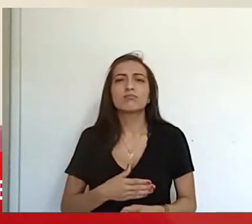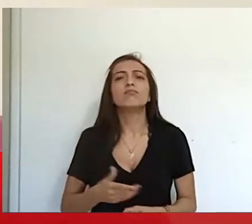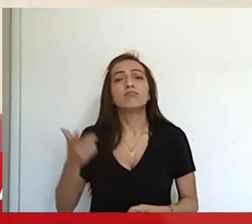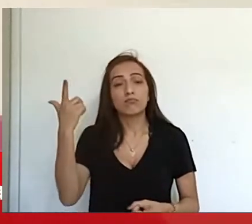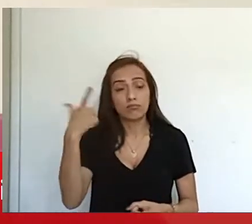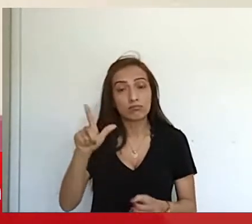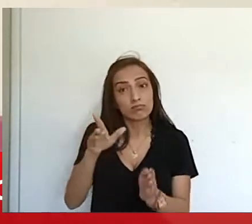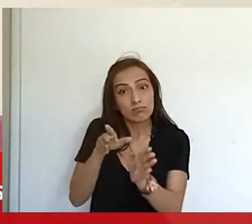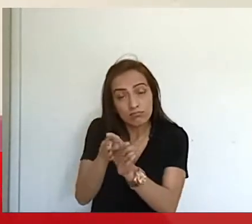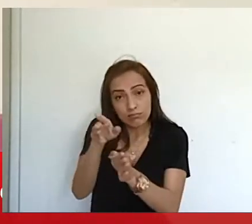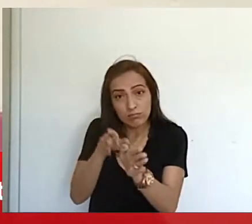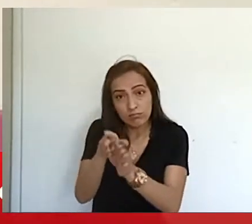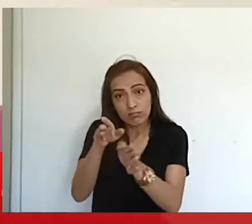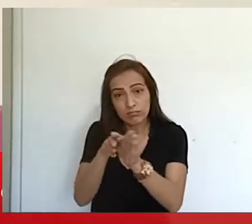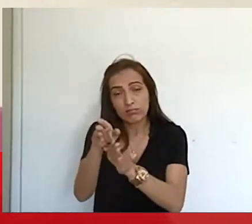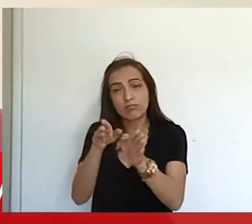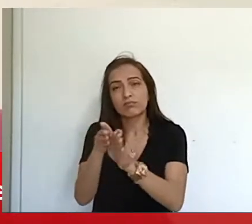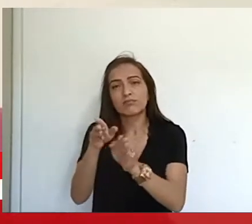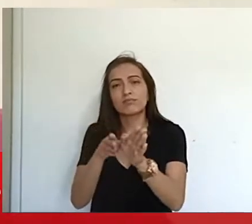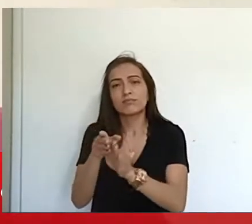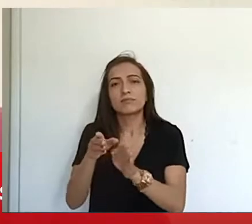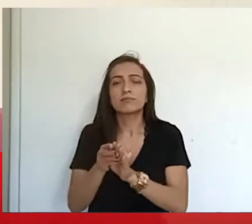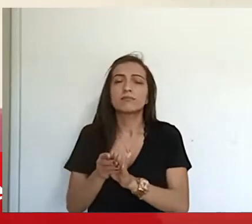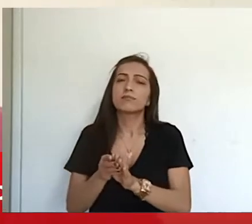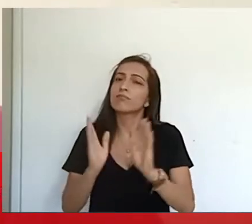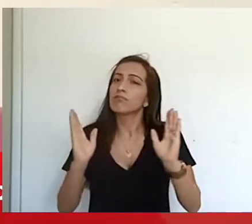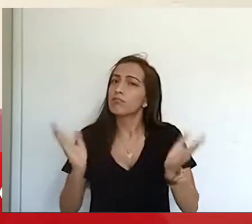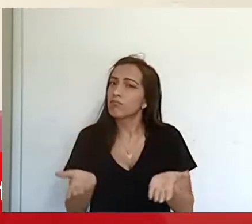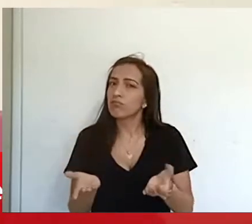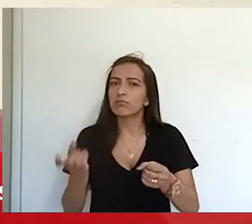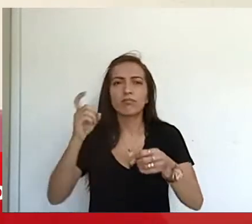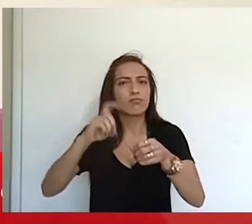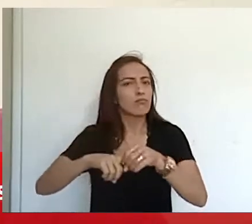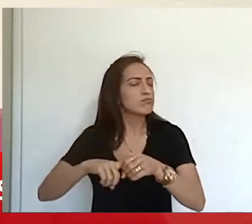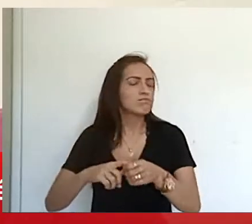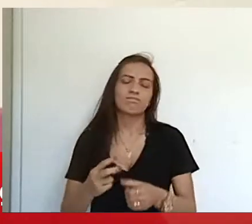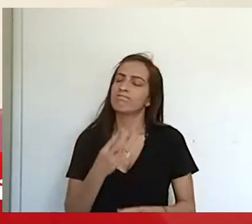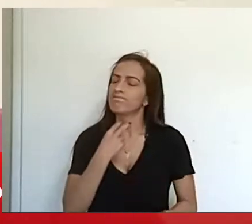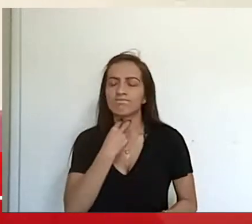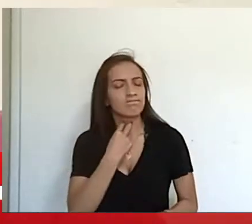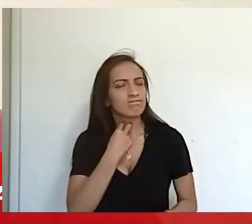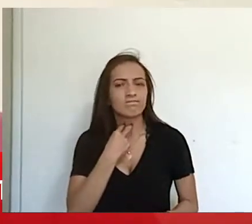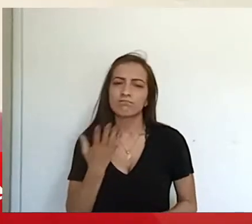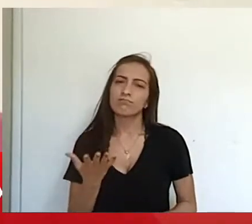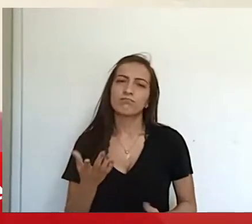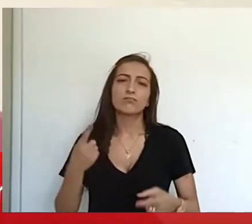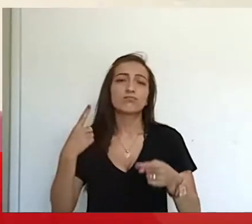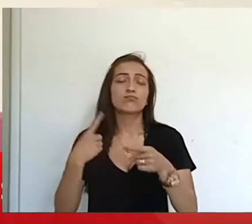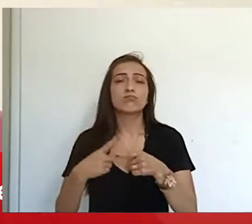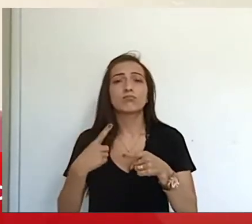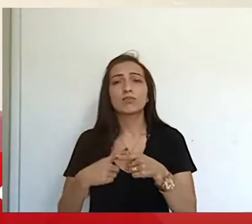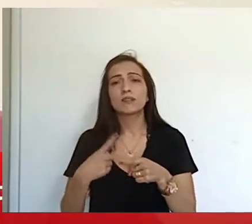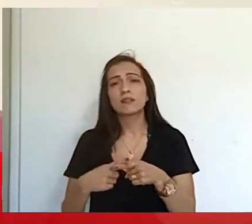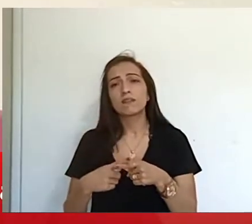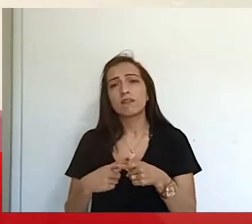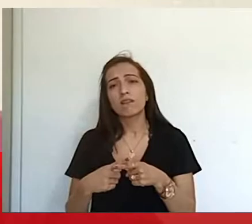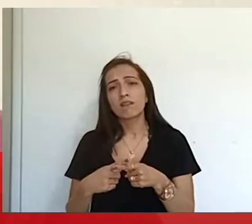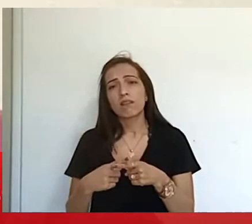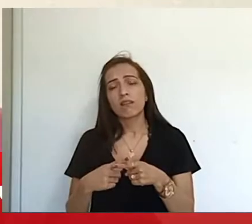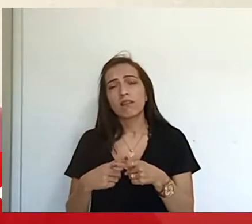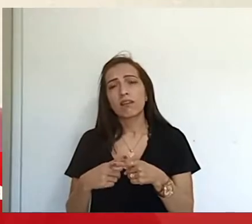de imediato, né? O que vai terminar a nossa volta seria a queda,